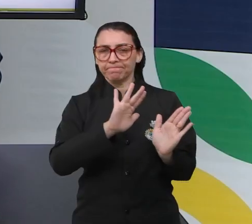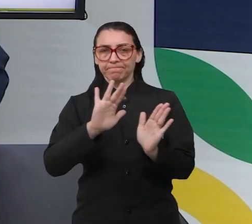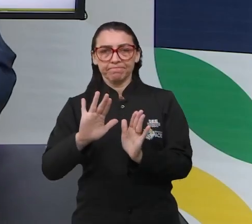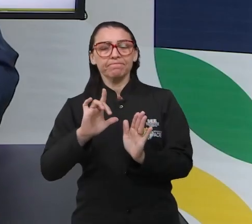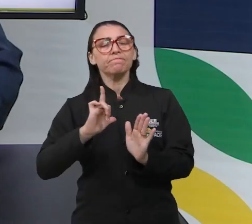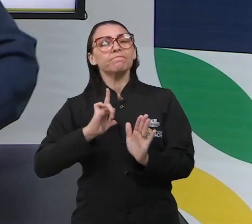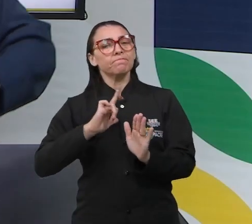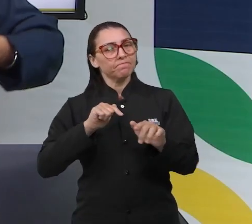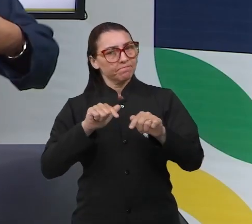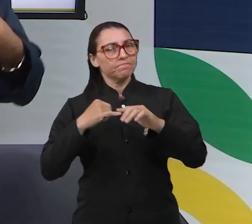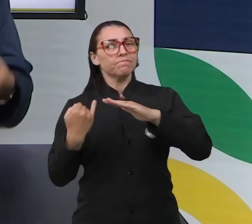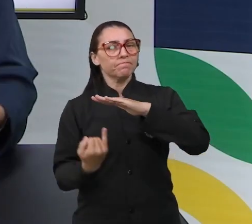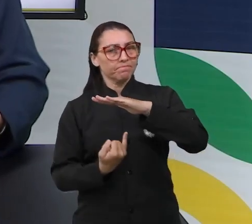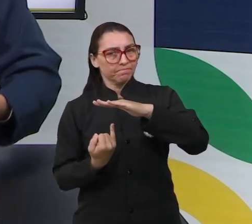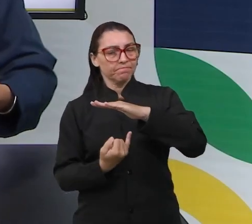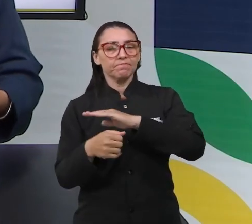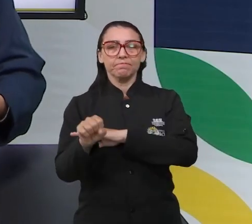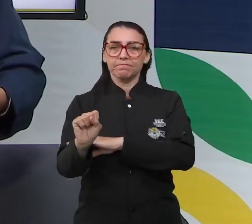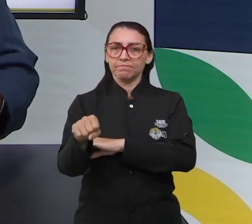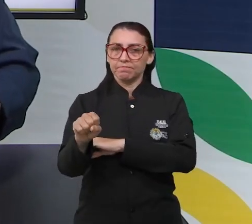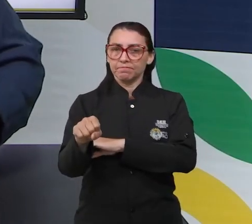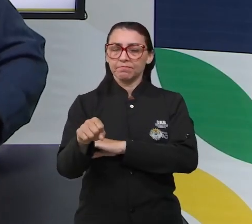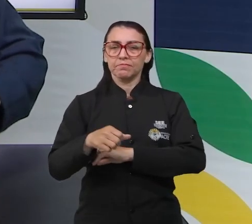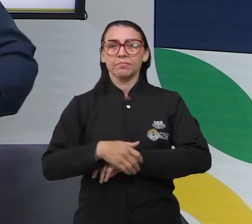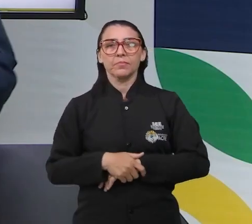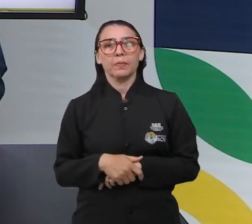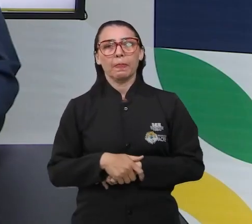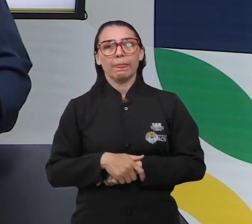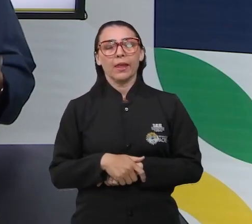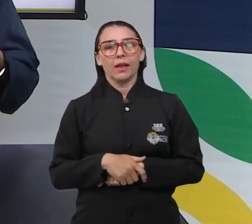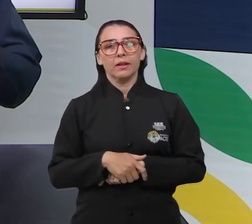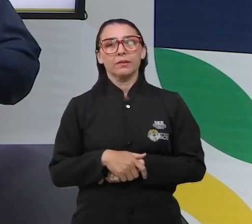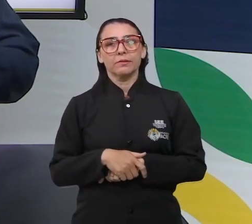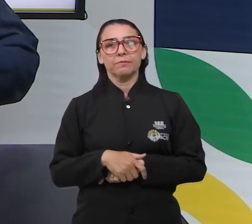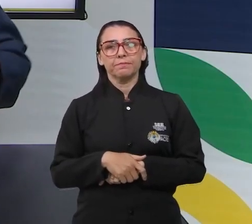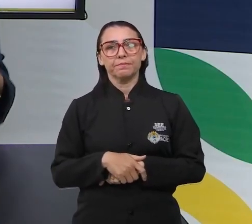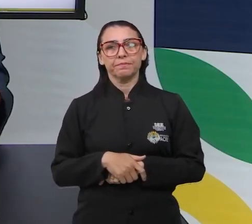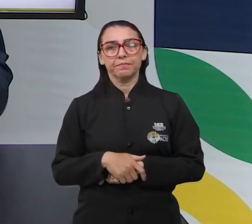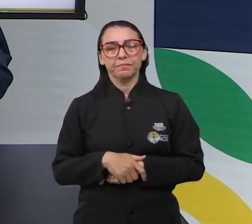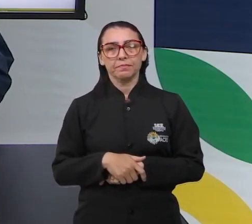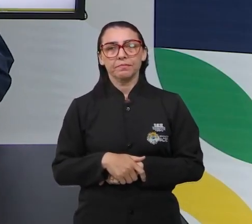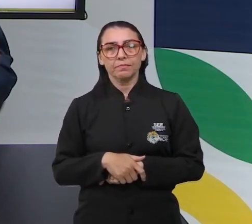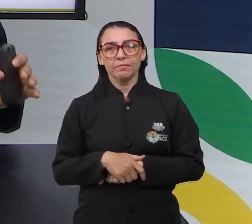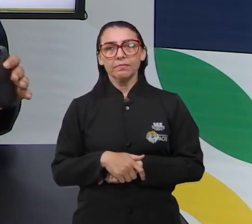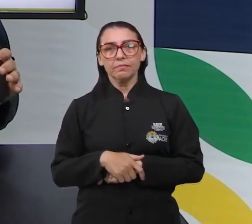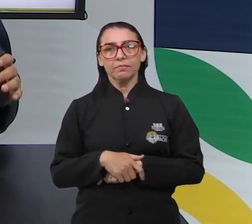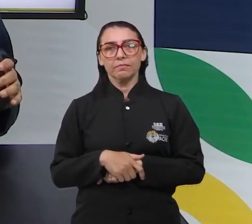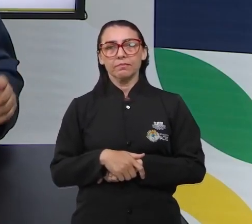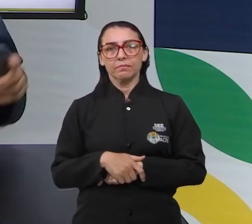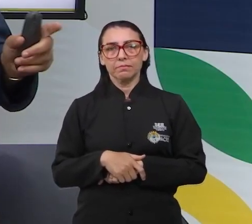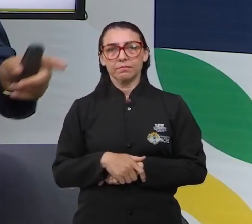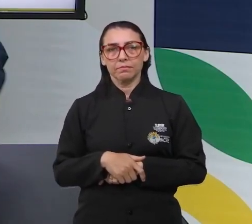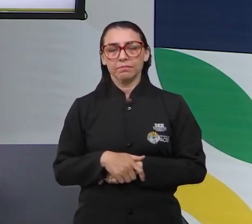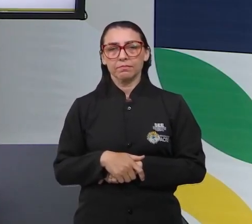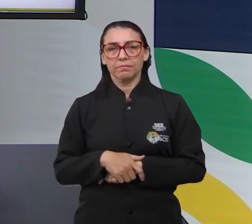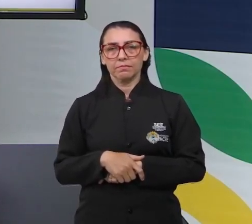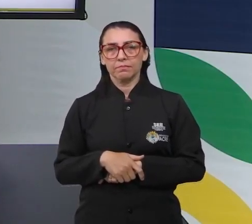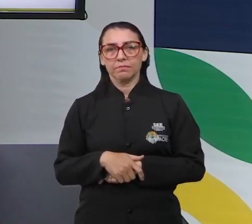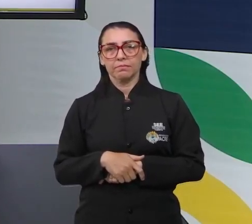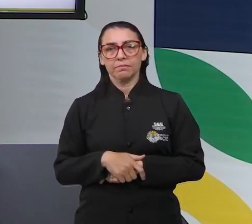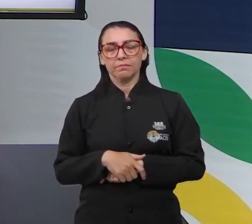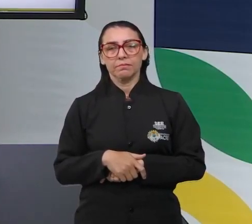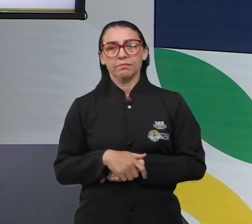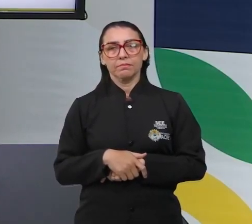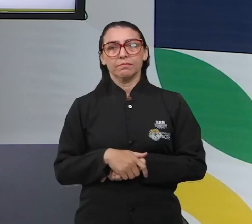aquele trabalho que ocorre justamente na informalidade, em que os direitos trabalhistas não são garantidos. A gente pode